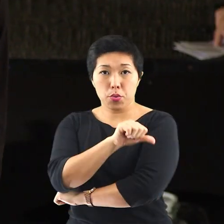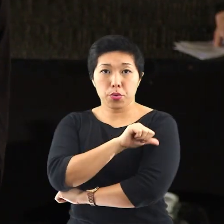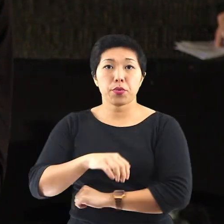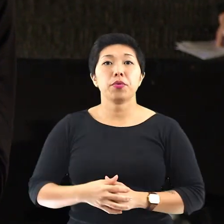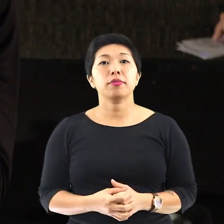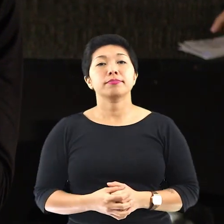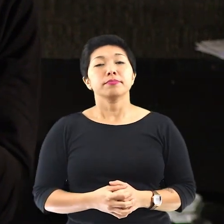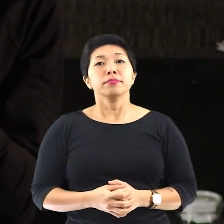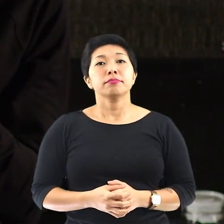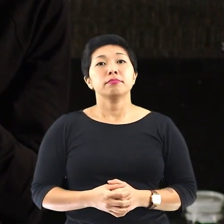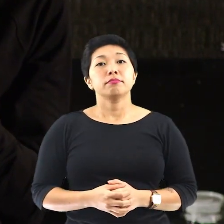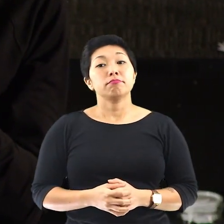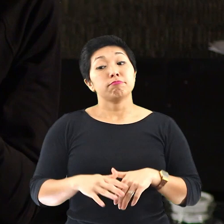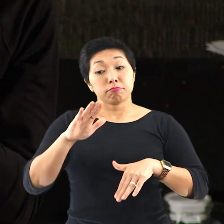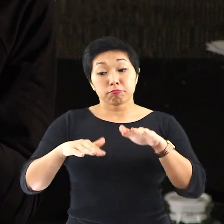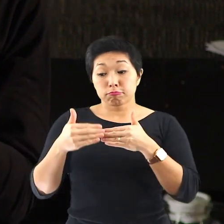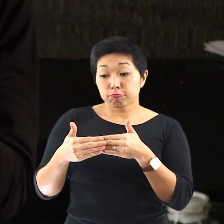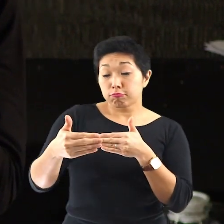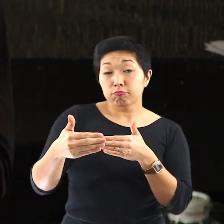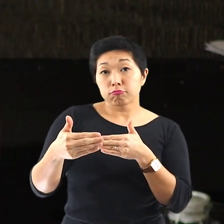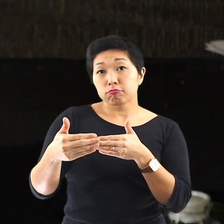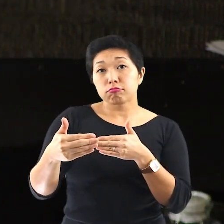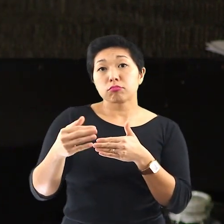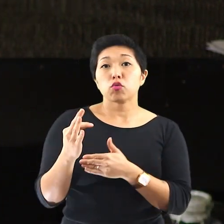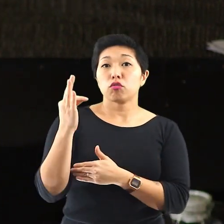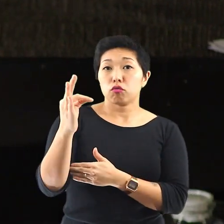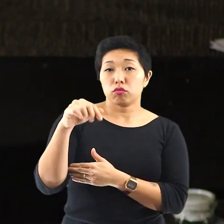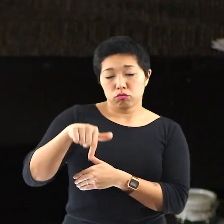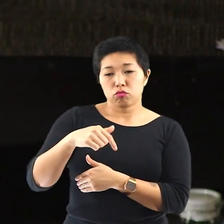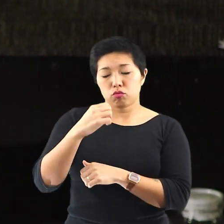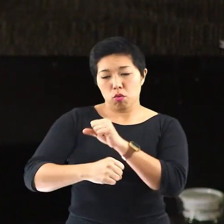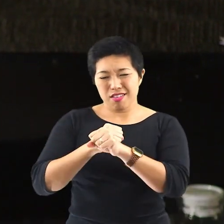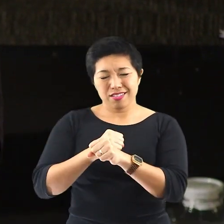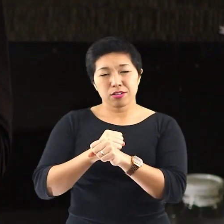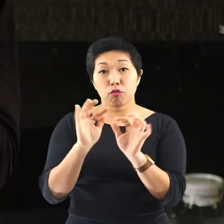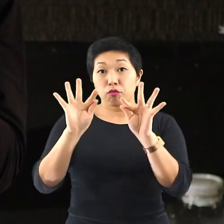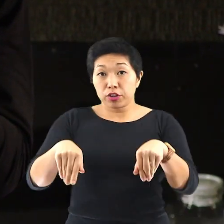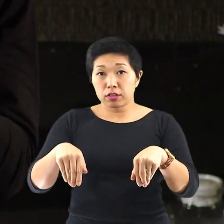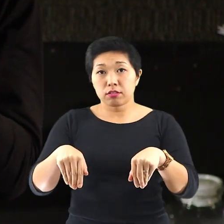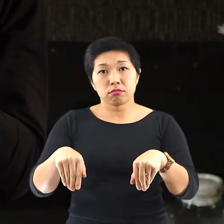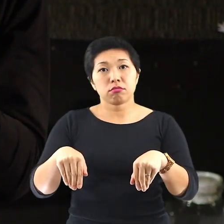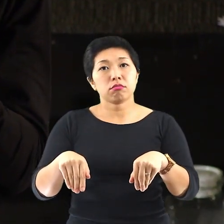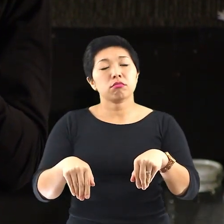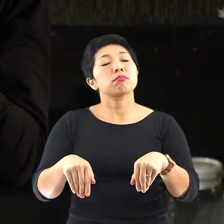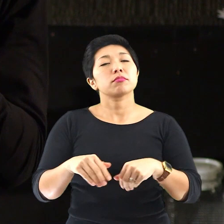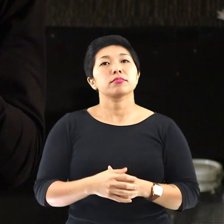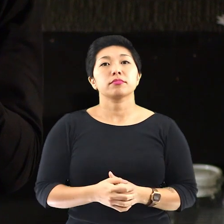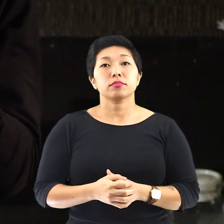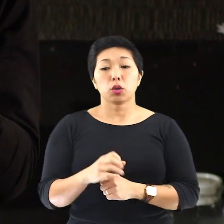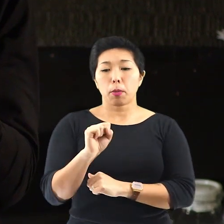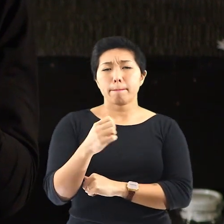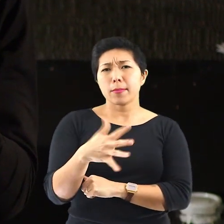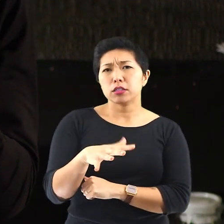e é previsto para o final deste ano que cerca de 80